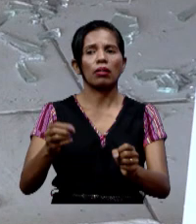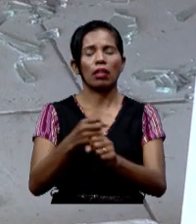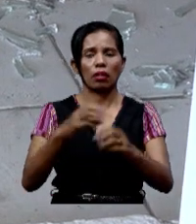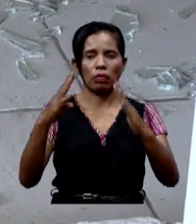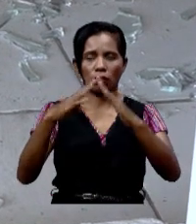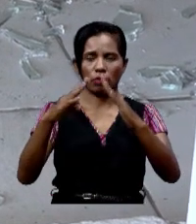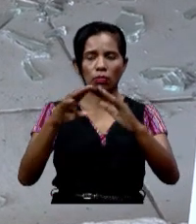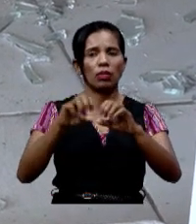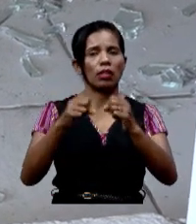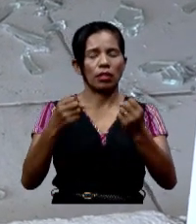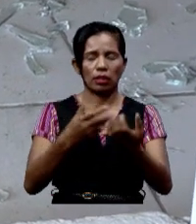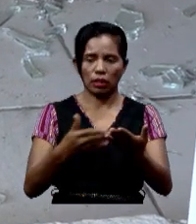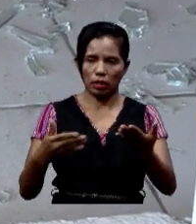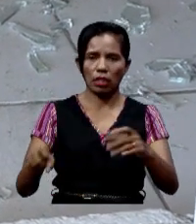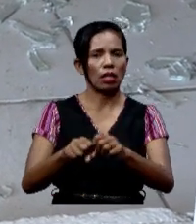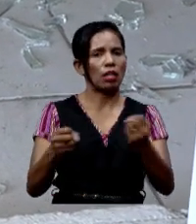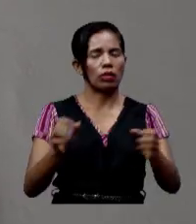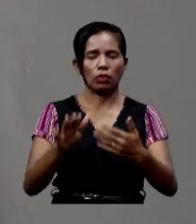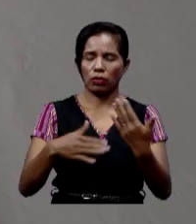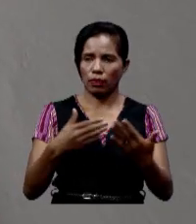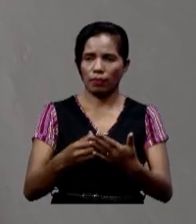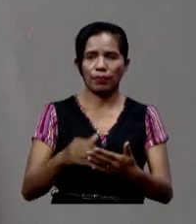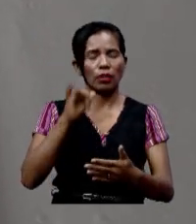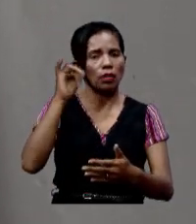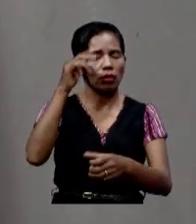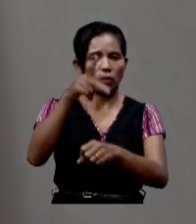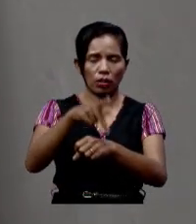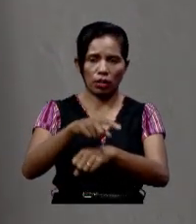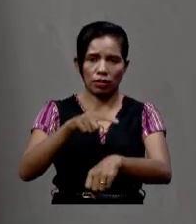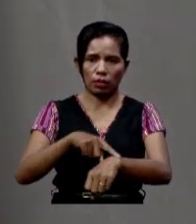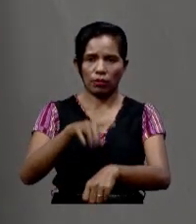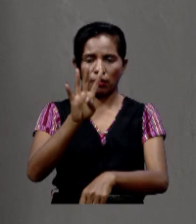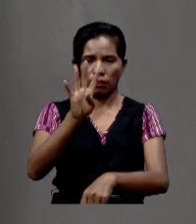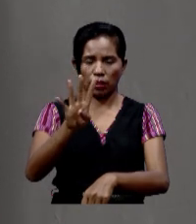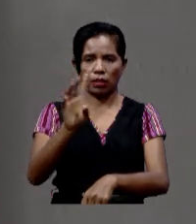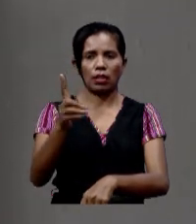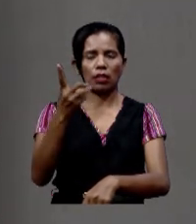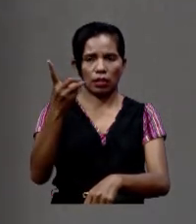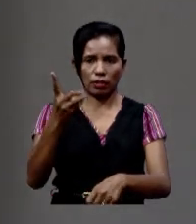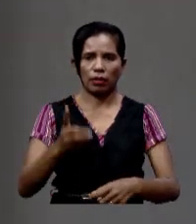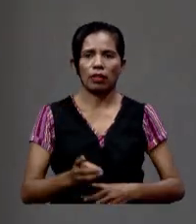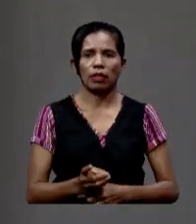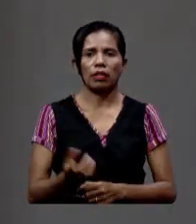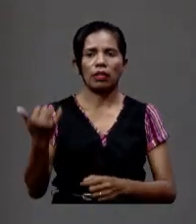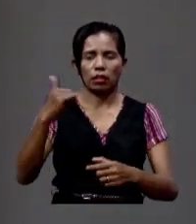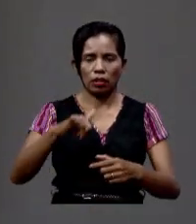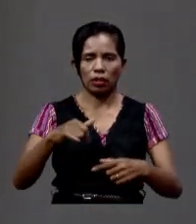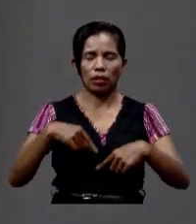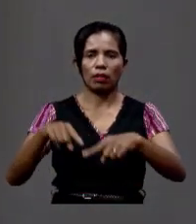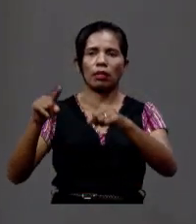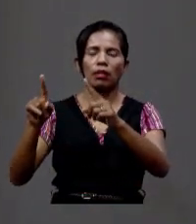Niuma Nossa San retan estragos. Por cada acontecimento ia tucurrat madrugada, Sira ba